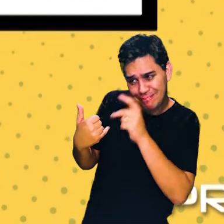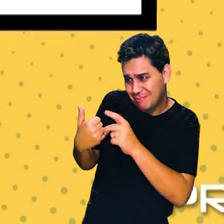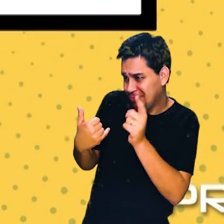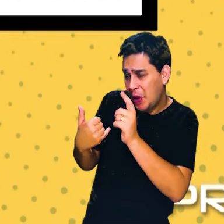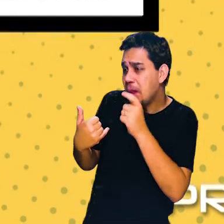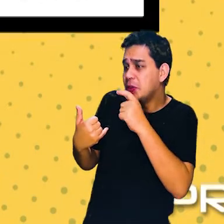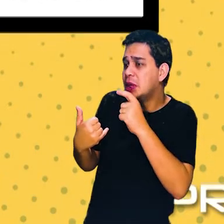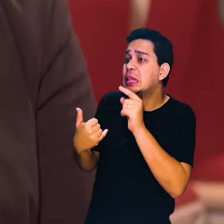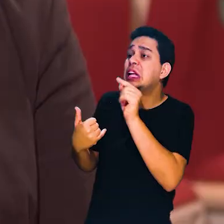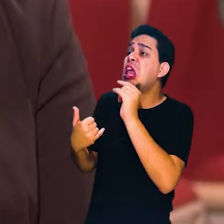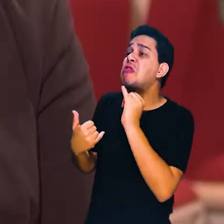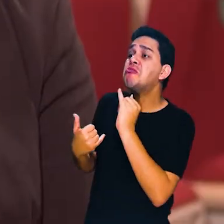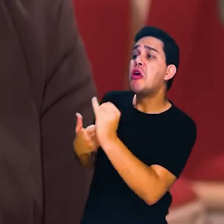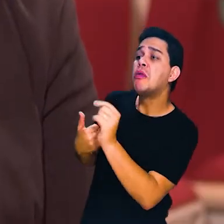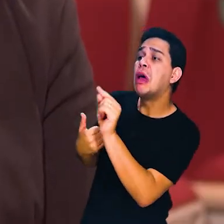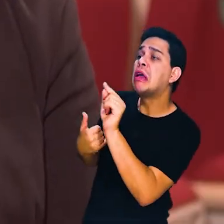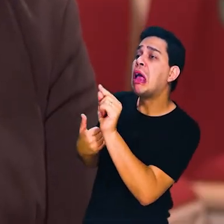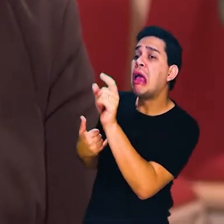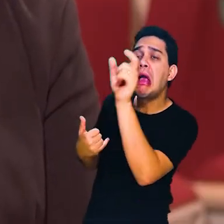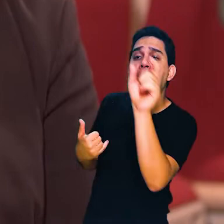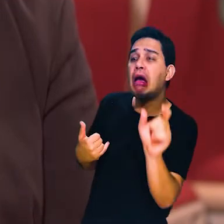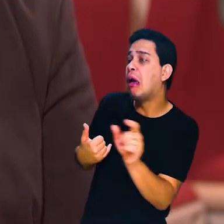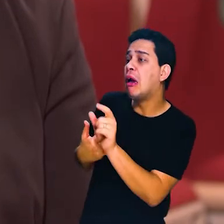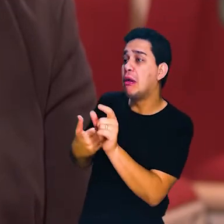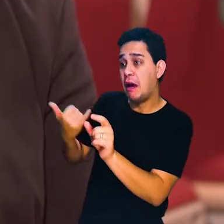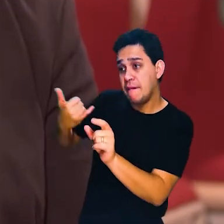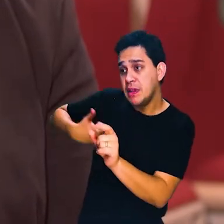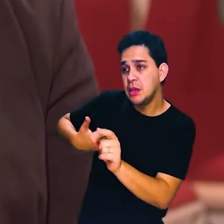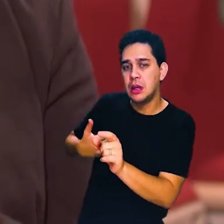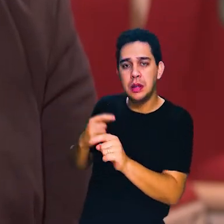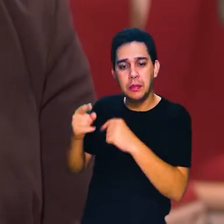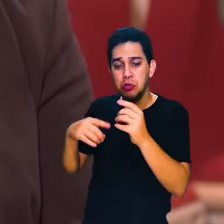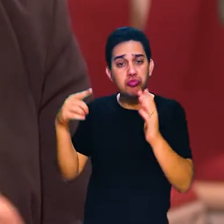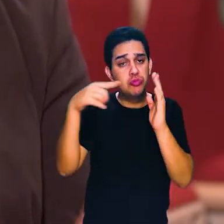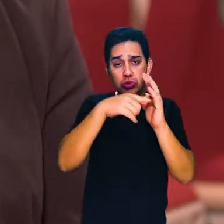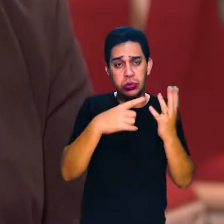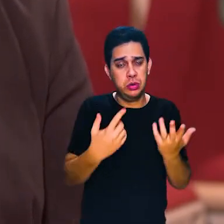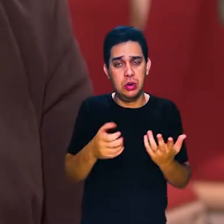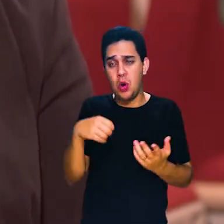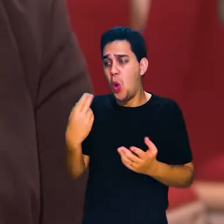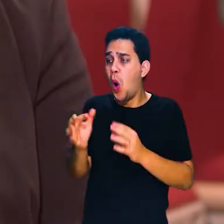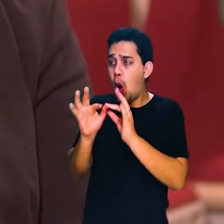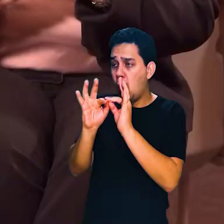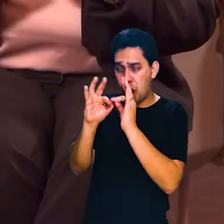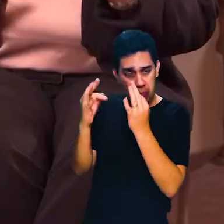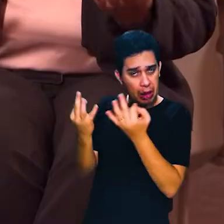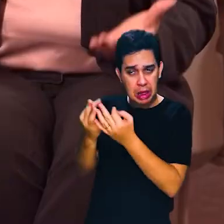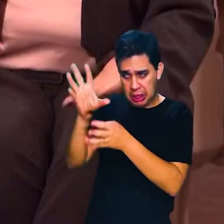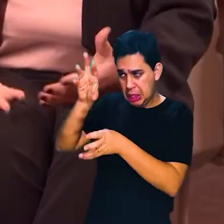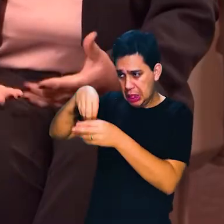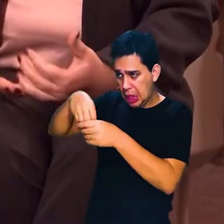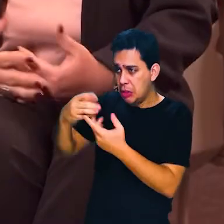até esse tem sofrido muito com as fake news. Às vezes as pessoas brigam, as questões